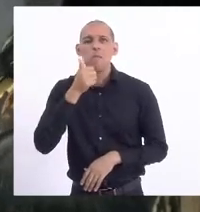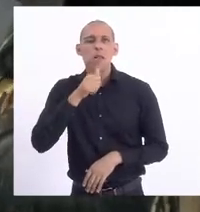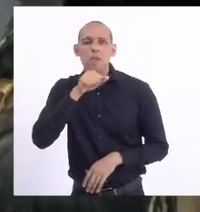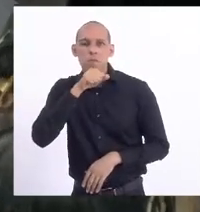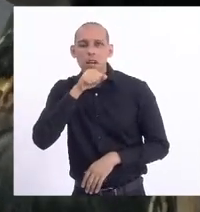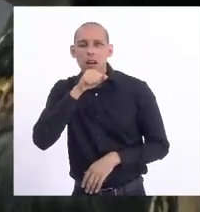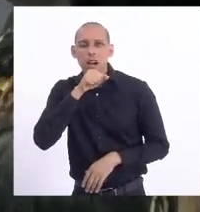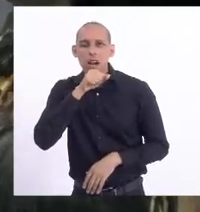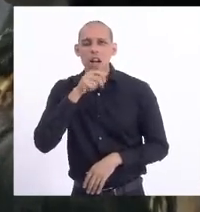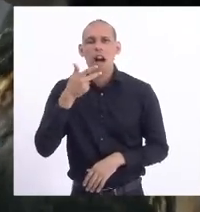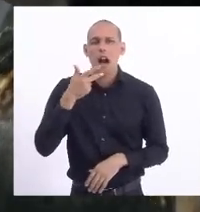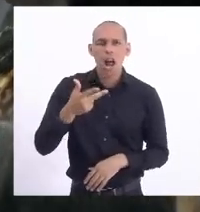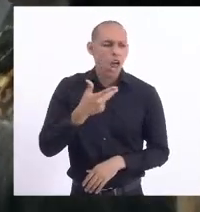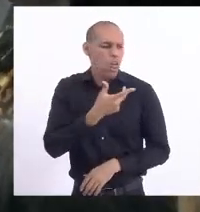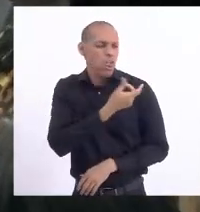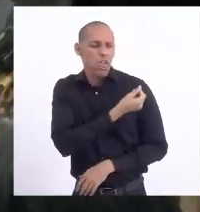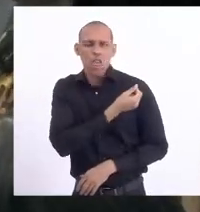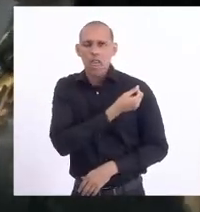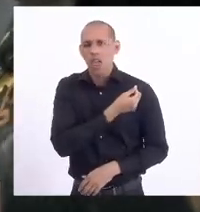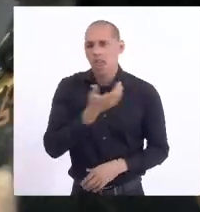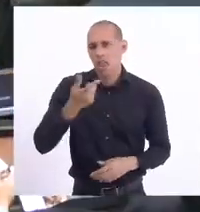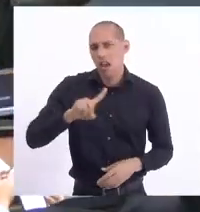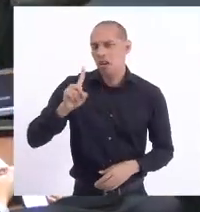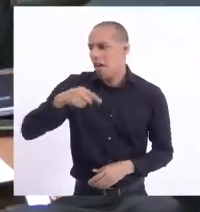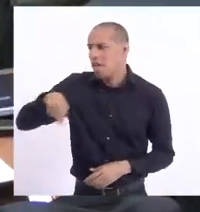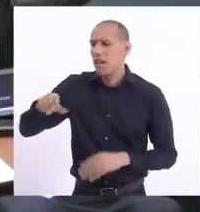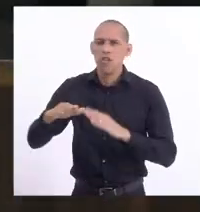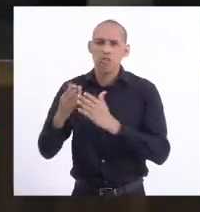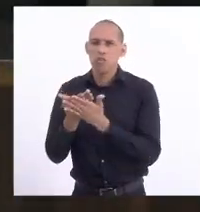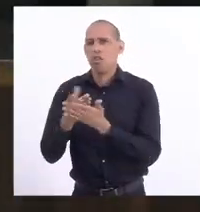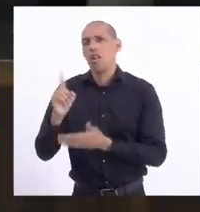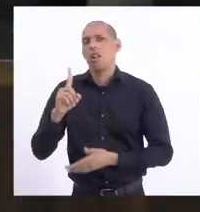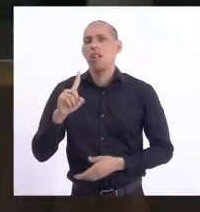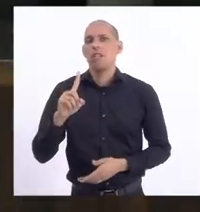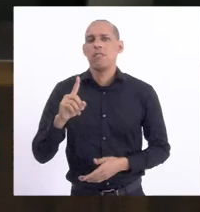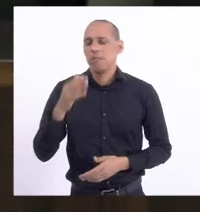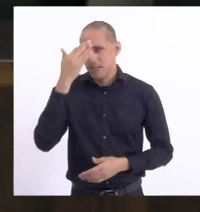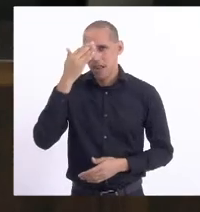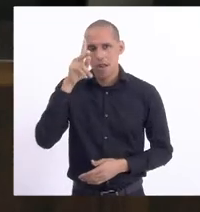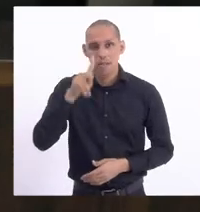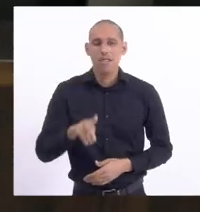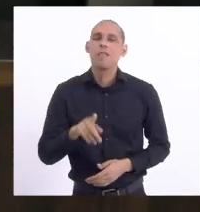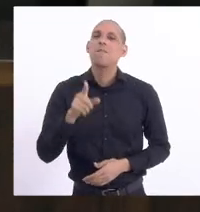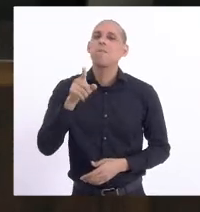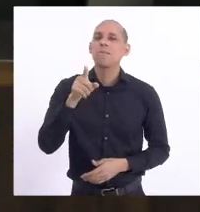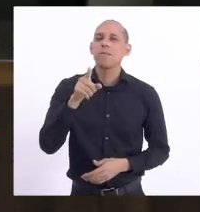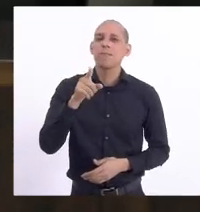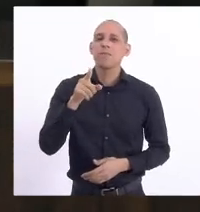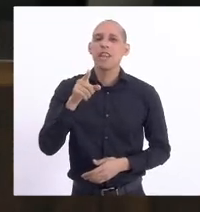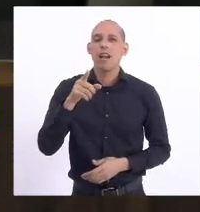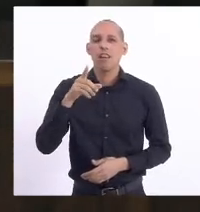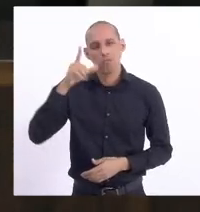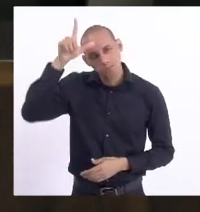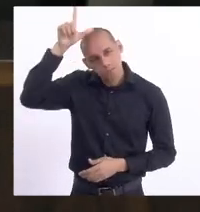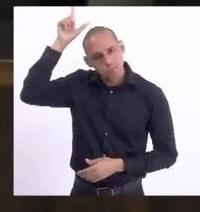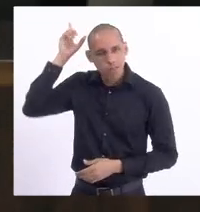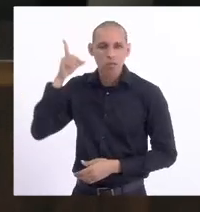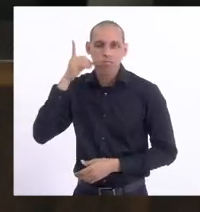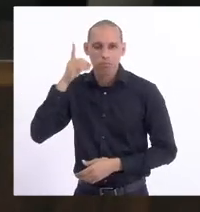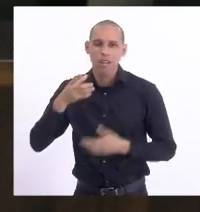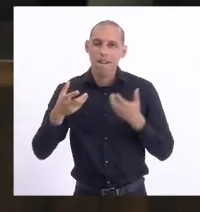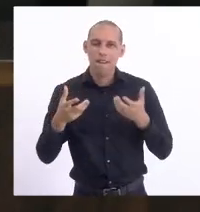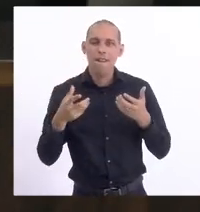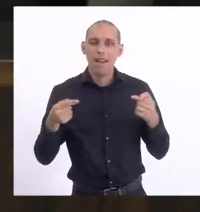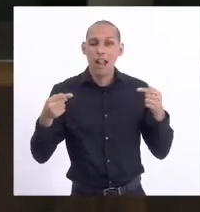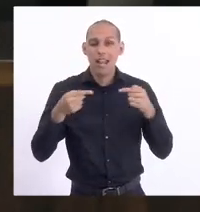se vacinar fora do colégio. Muito obrigado, presidente. Tem um encaminhamento que o deputado quer fazer, Luiz Paulo, em relação